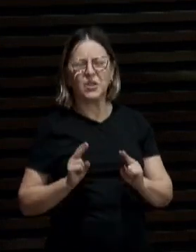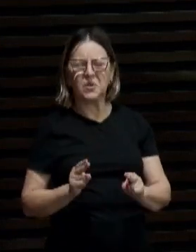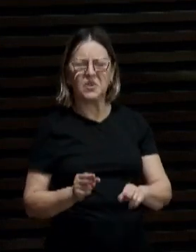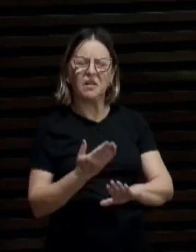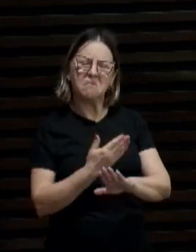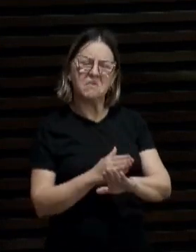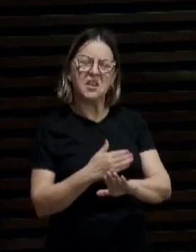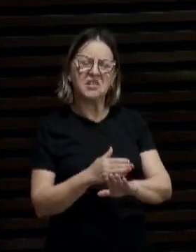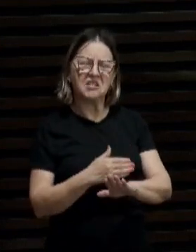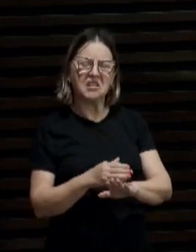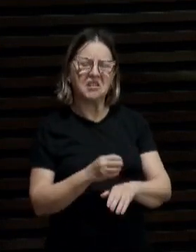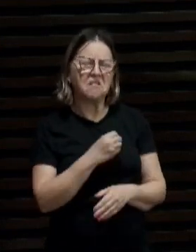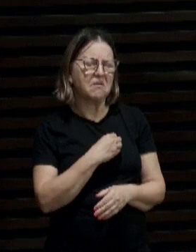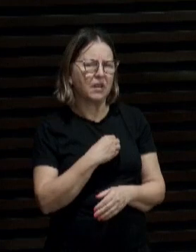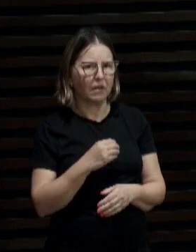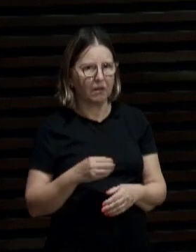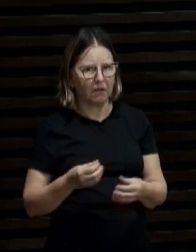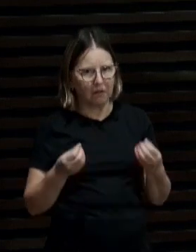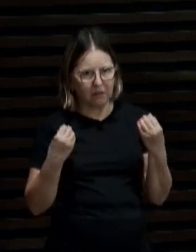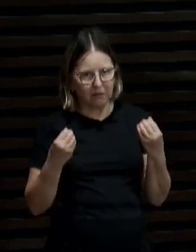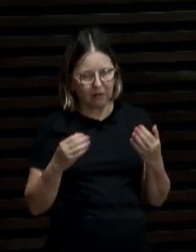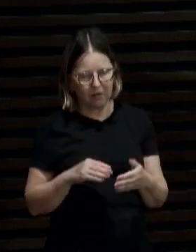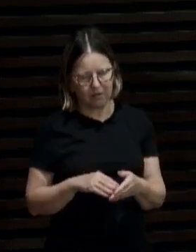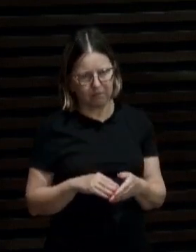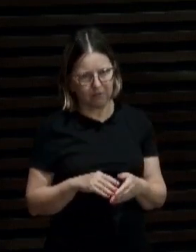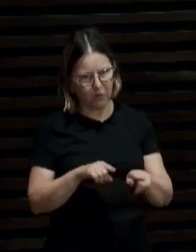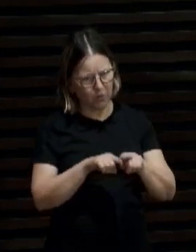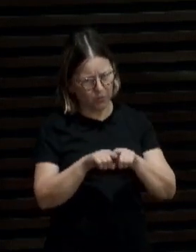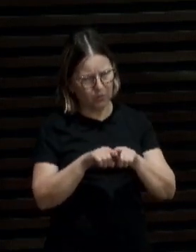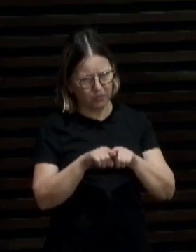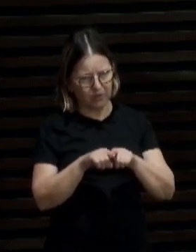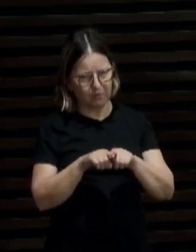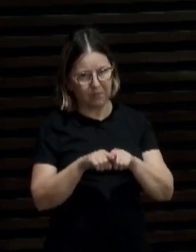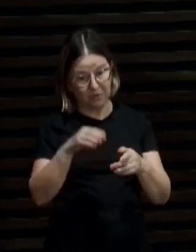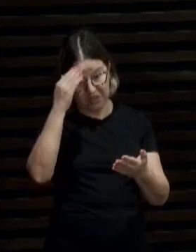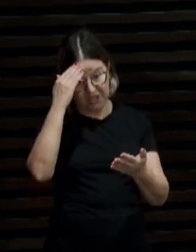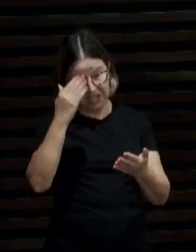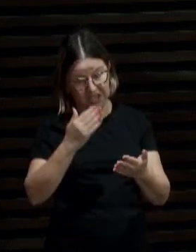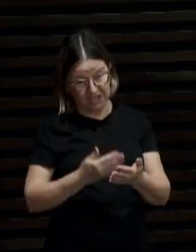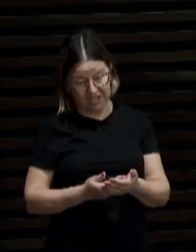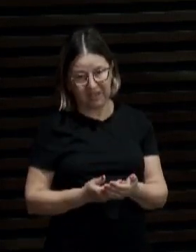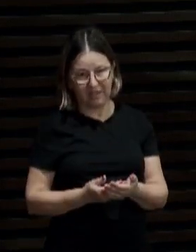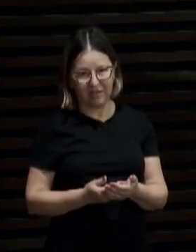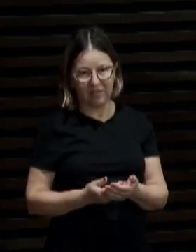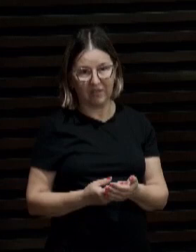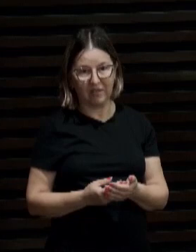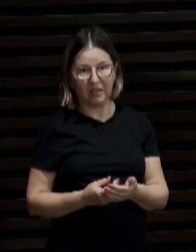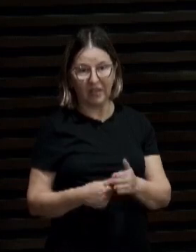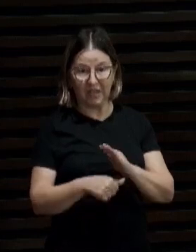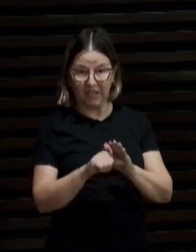Aqueles irmãos que foram convertidos em Éfeso e que vinham do paganismo, do culto a Baco, eles poderiam continuar